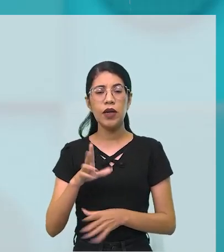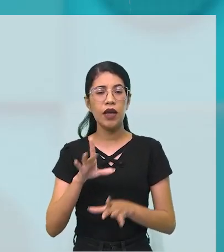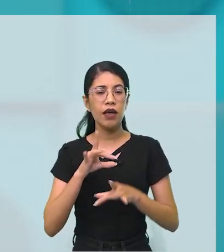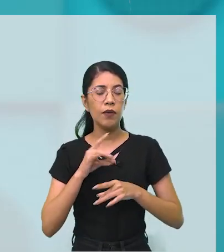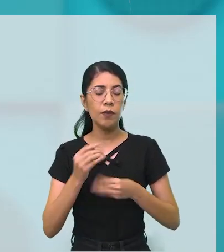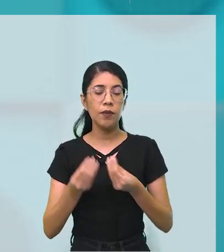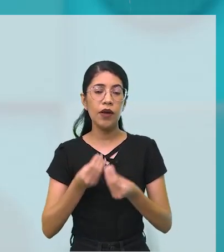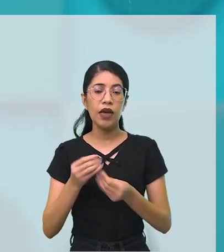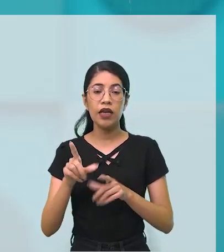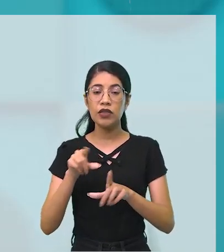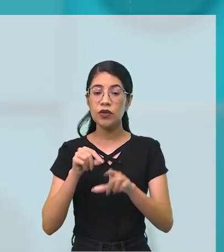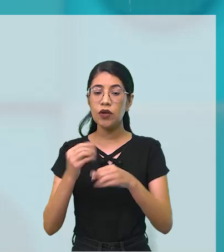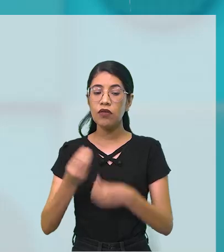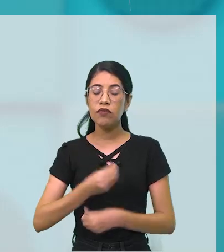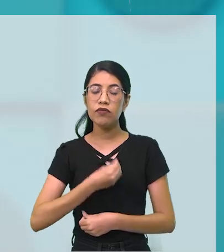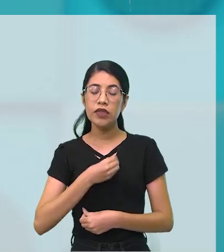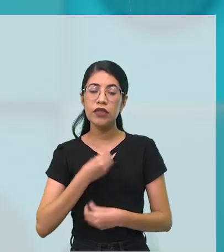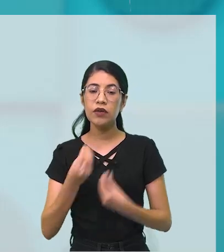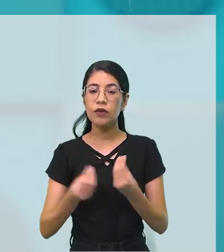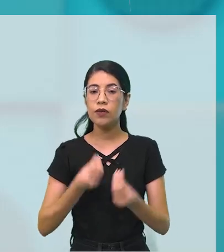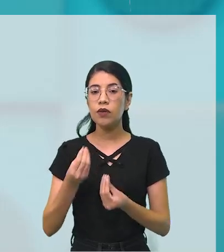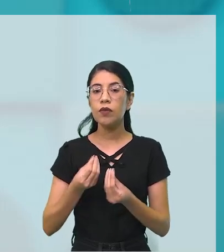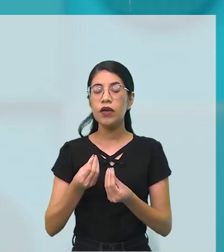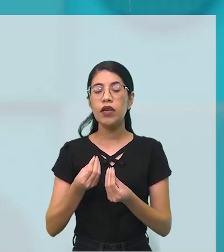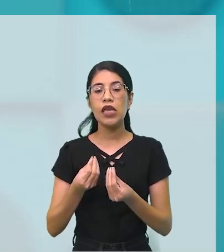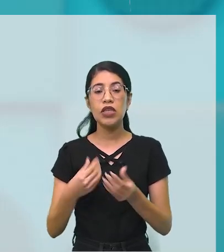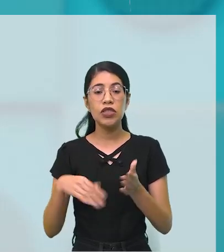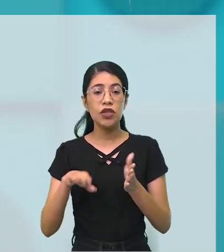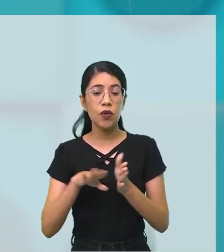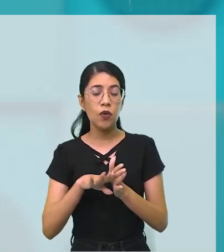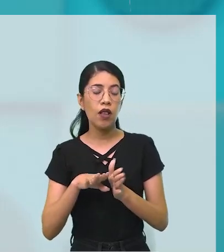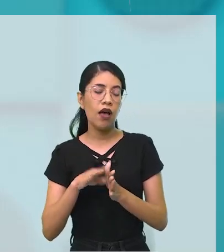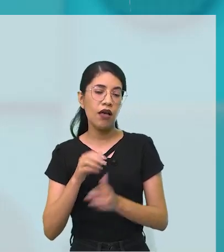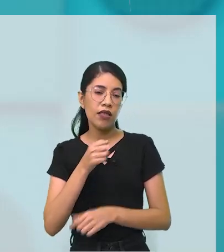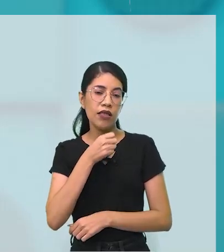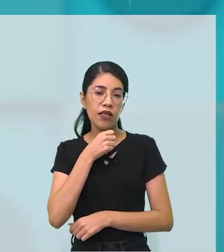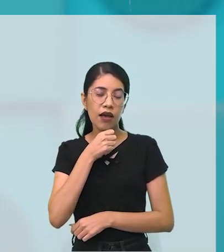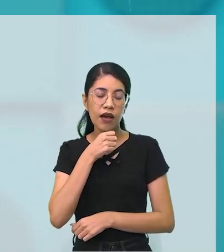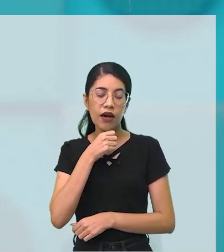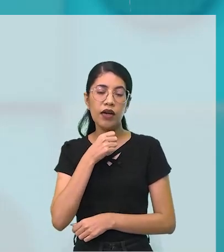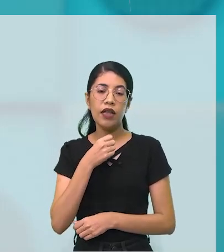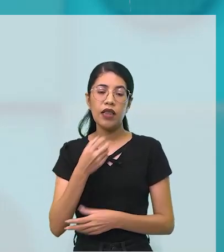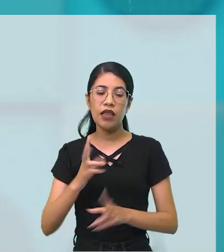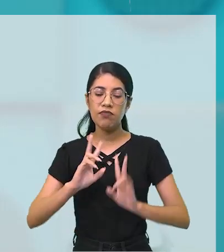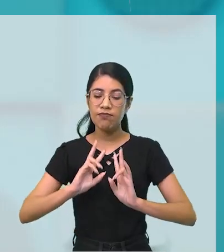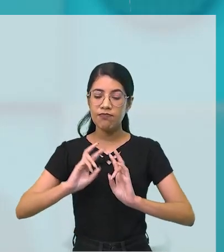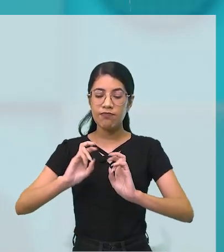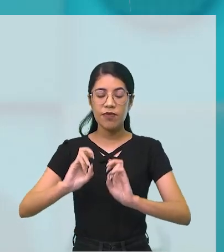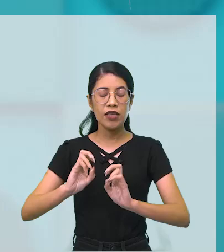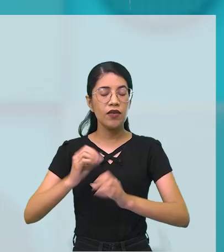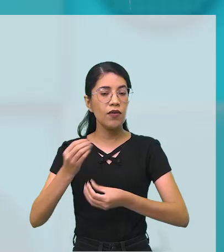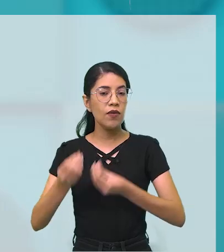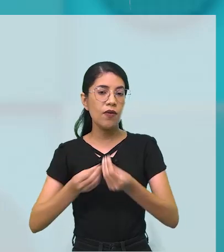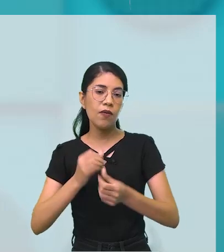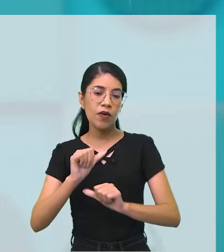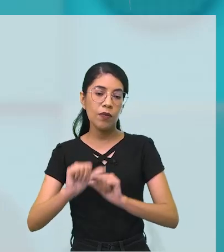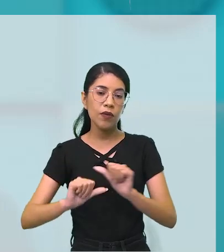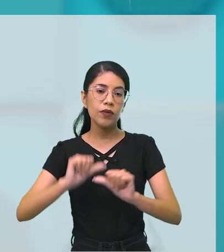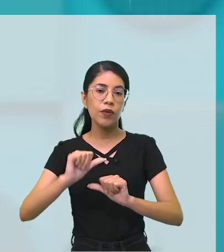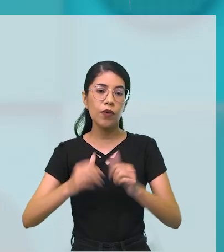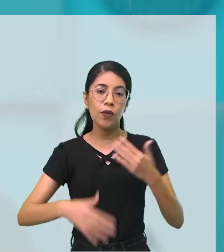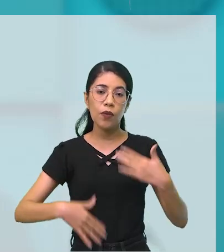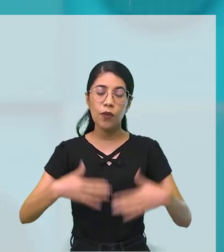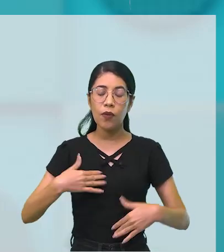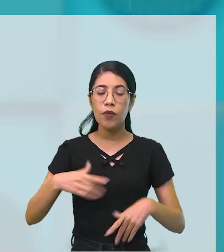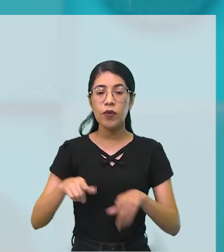escolhas ela fez para a vida dela, ao ponto de que quando ela chegou na idade, ela não ter percebido essa mudança no corpo